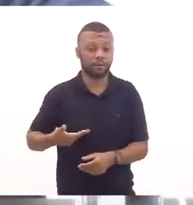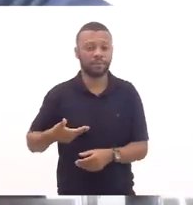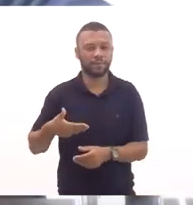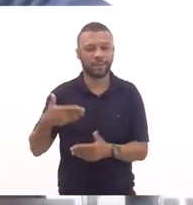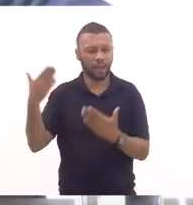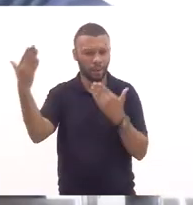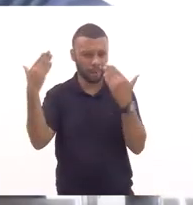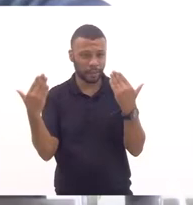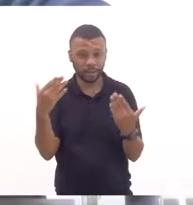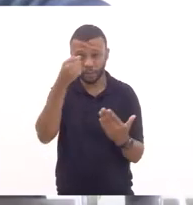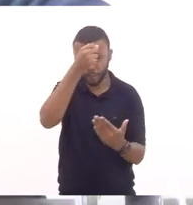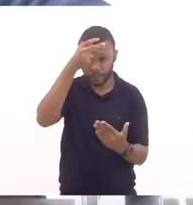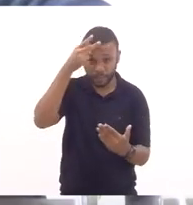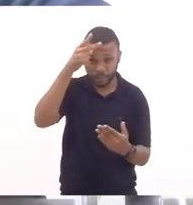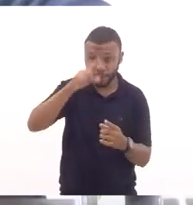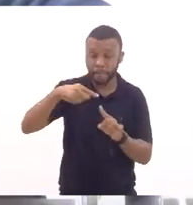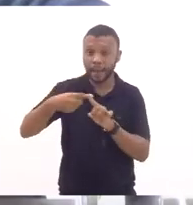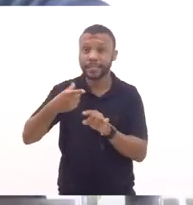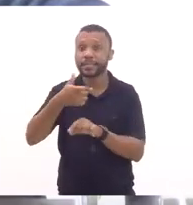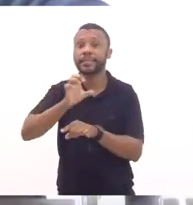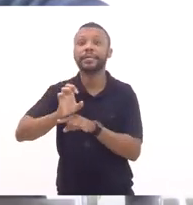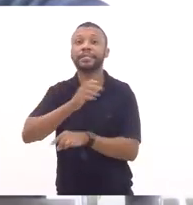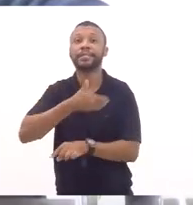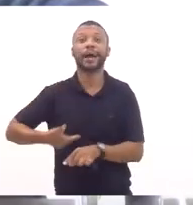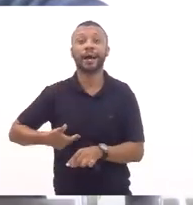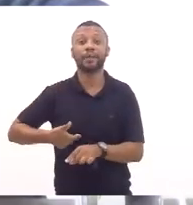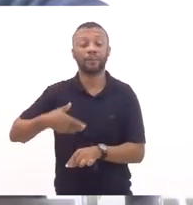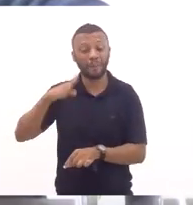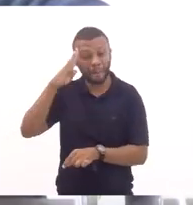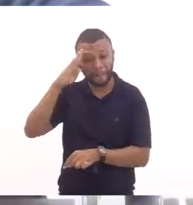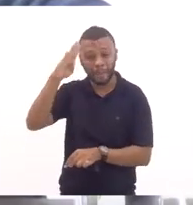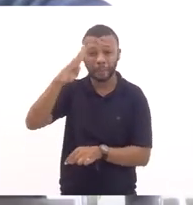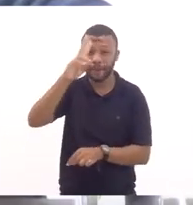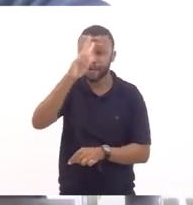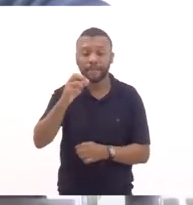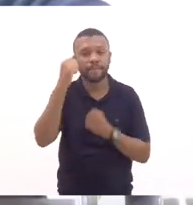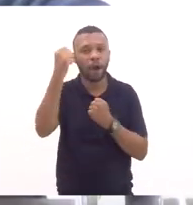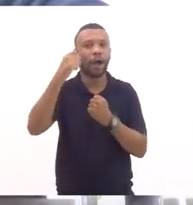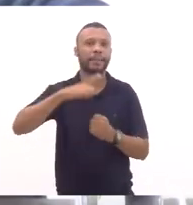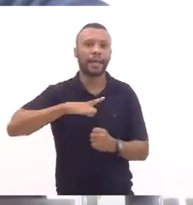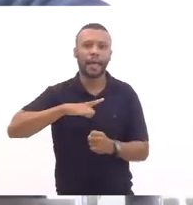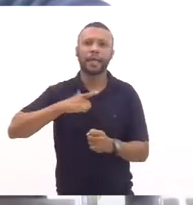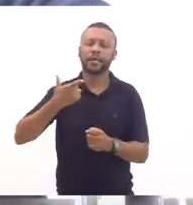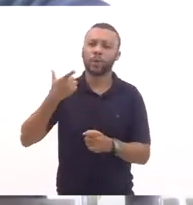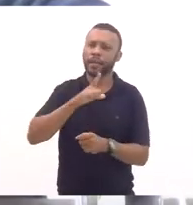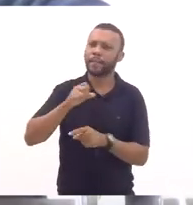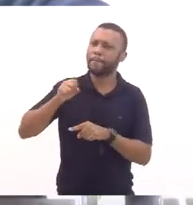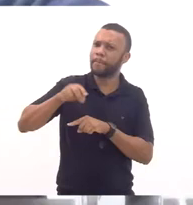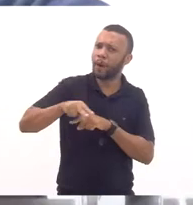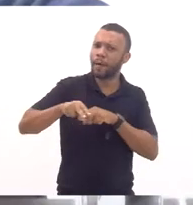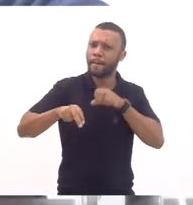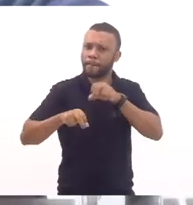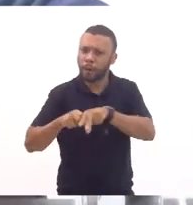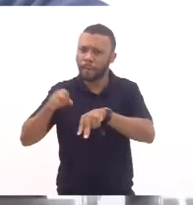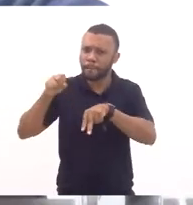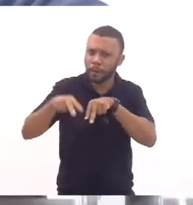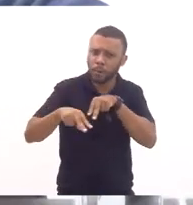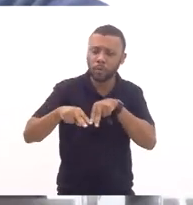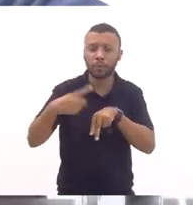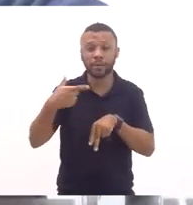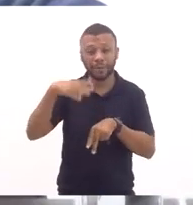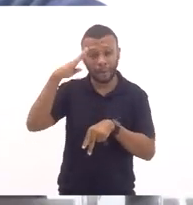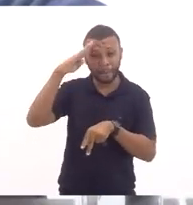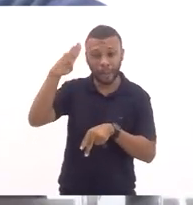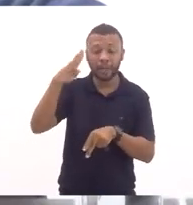município-estado. É um dos municípios mais fortes que tem, que emprega mais. Nós temos duas grandes siderurgias no